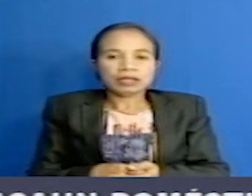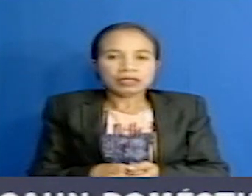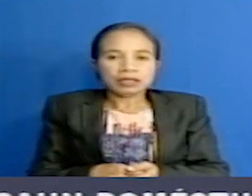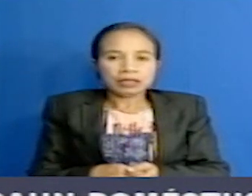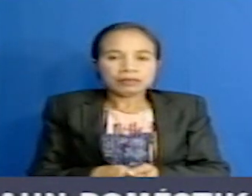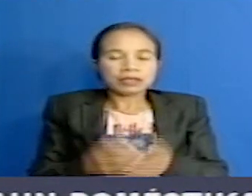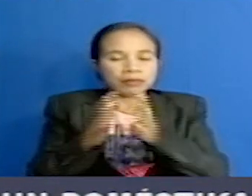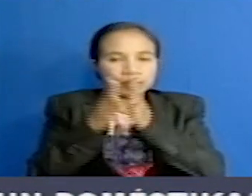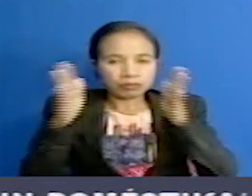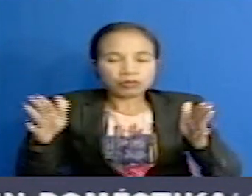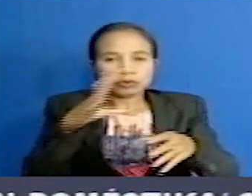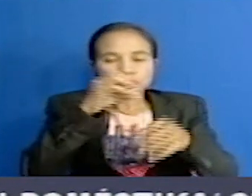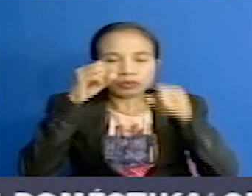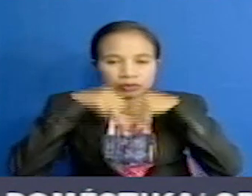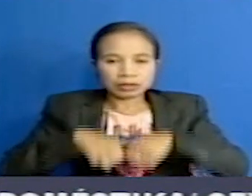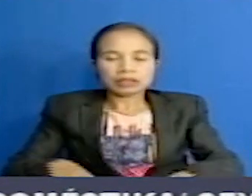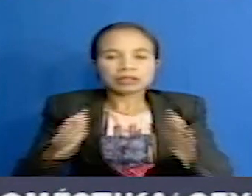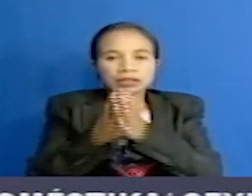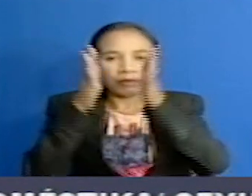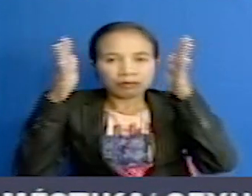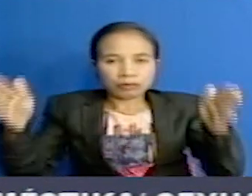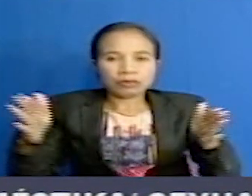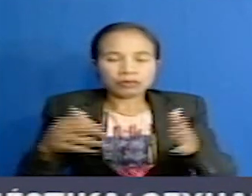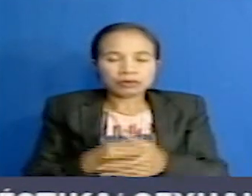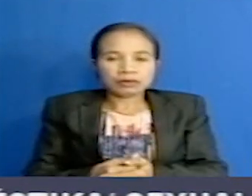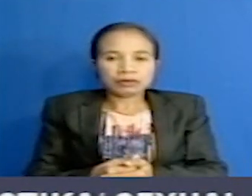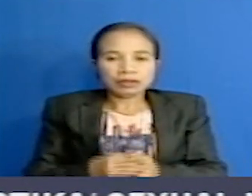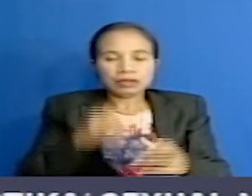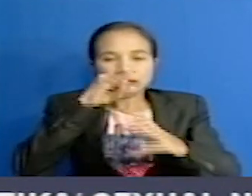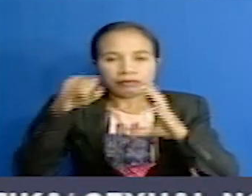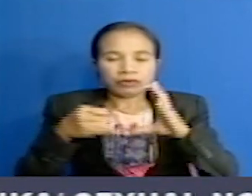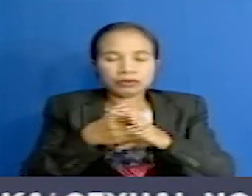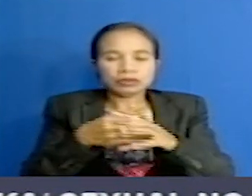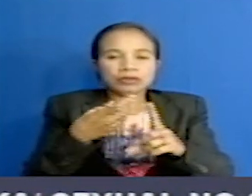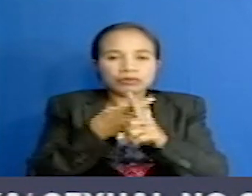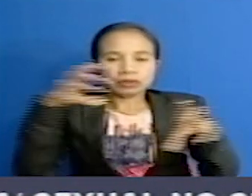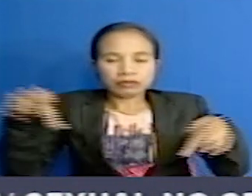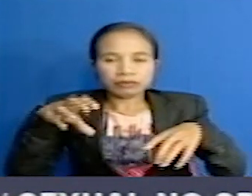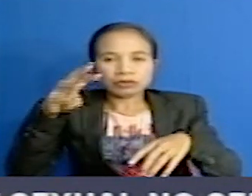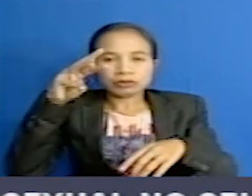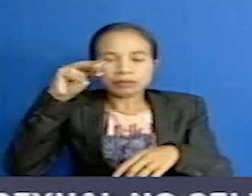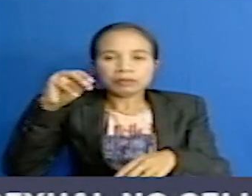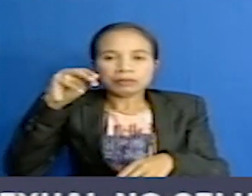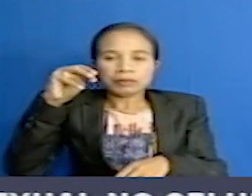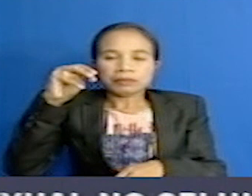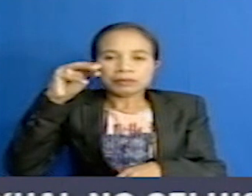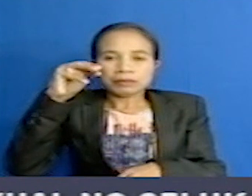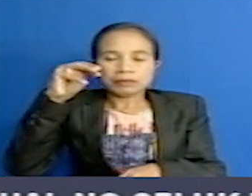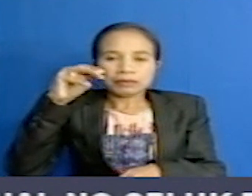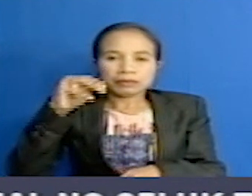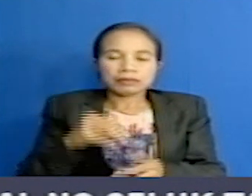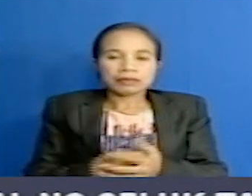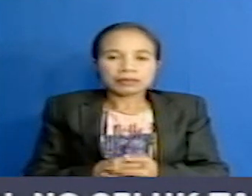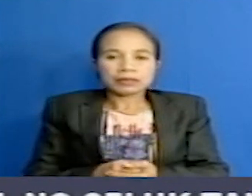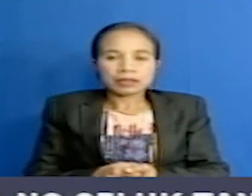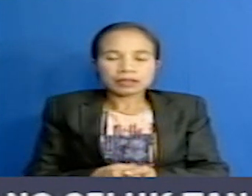macas, no La Loran, sei boa. Influência do sistema meteorológico na vema agora de dauk ne estabelece ela a nessa nita hoto até